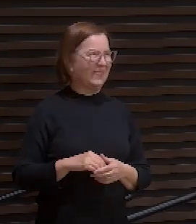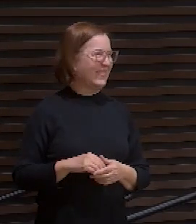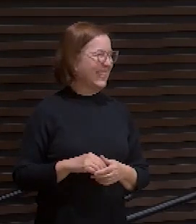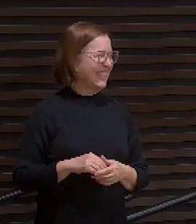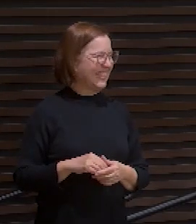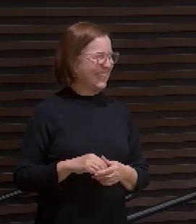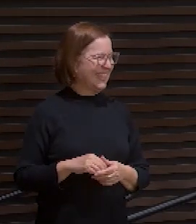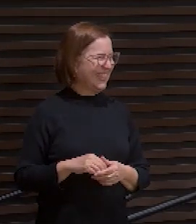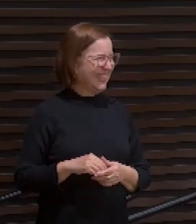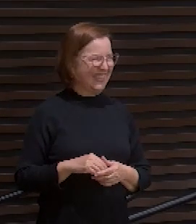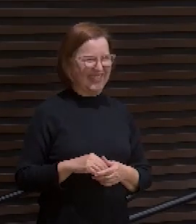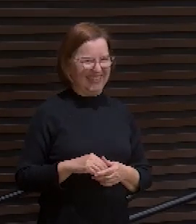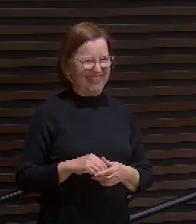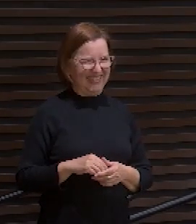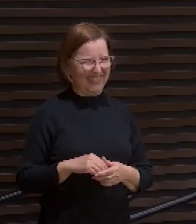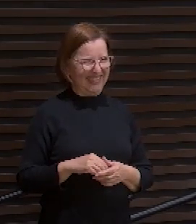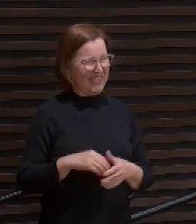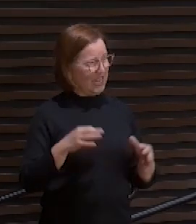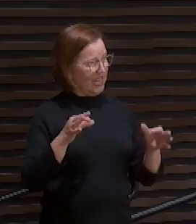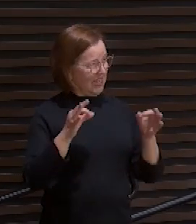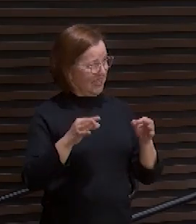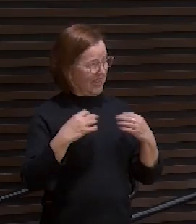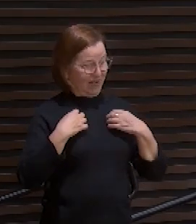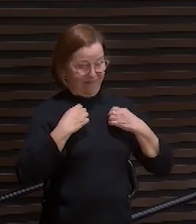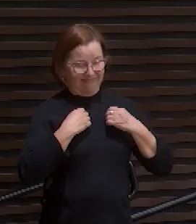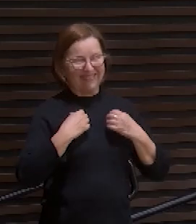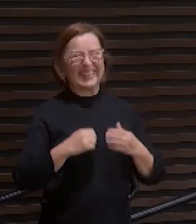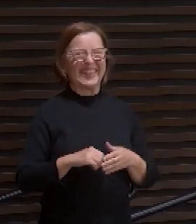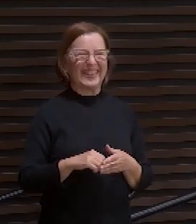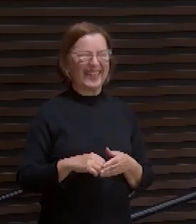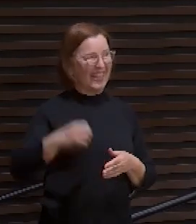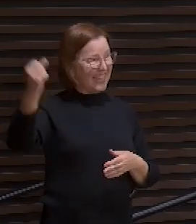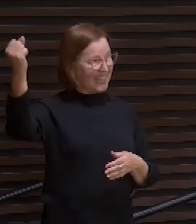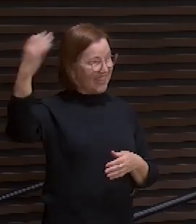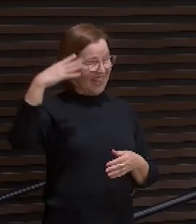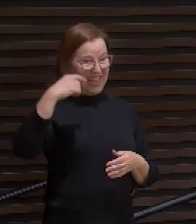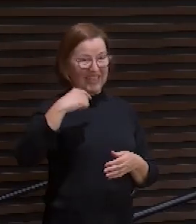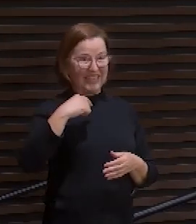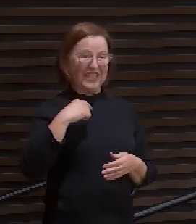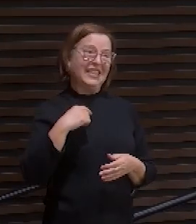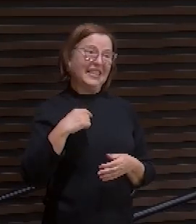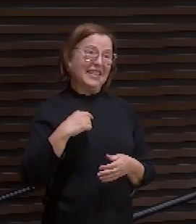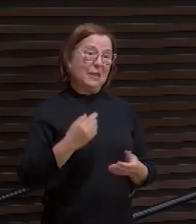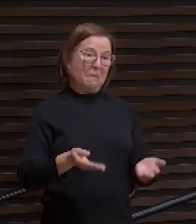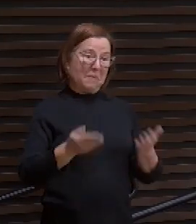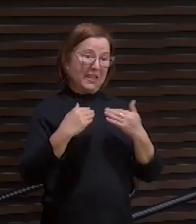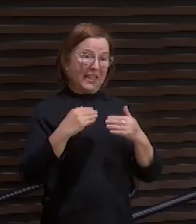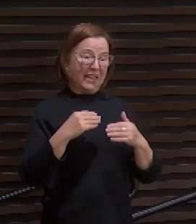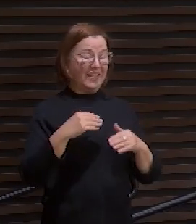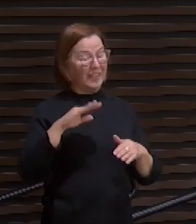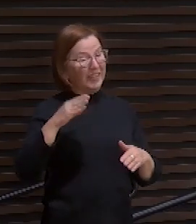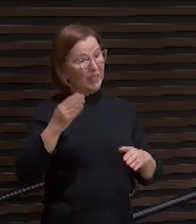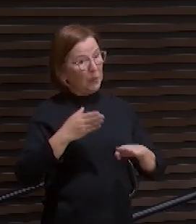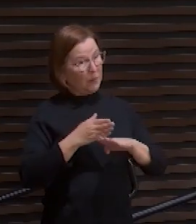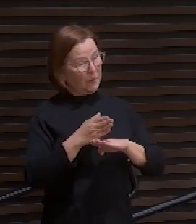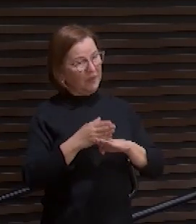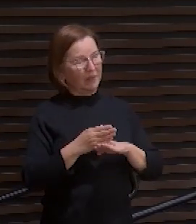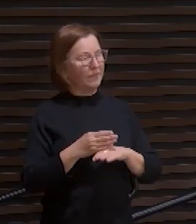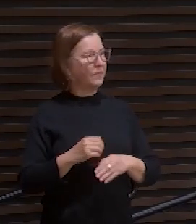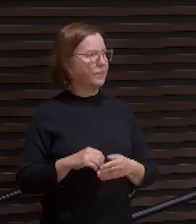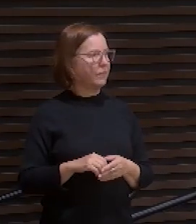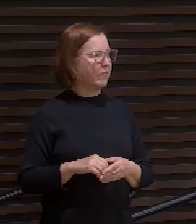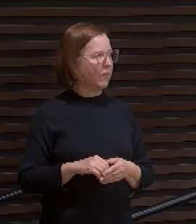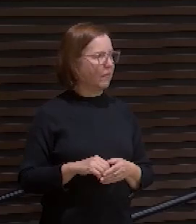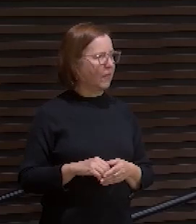Arrumou direitinho? Tá bonitão? Graça é assim, ó. Aí eu entro. Quando ele chegou lá na meio